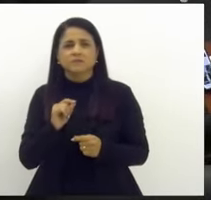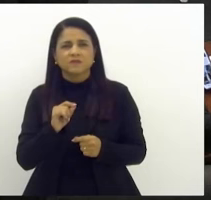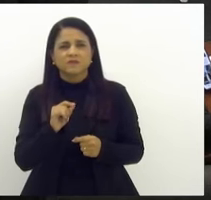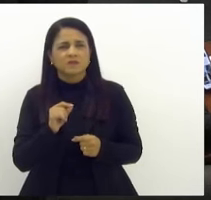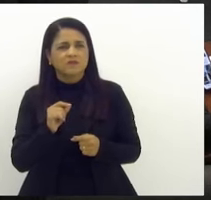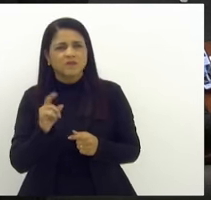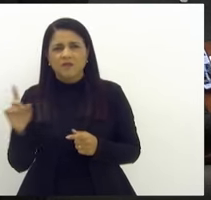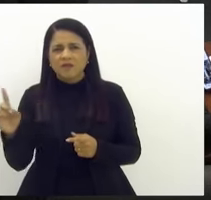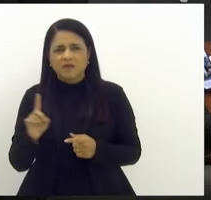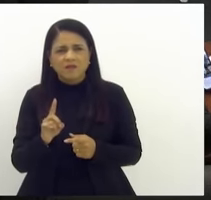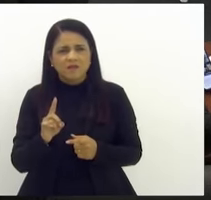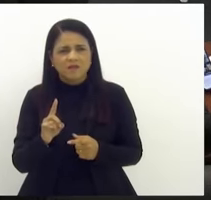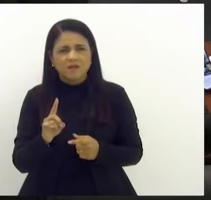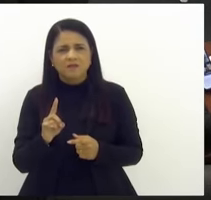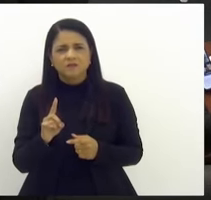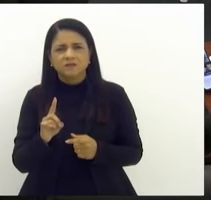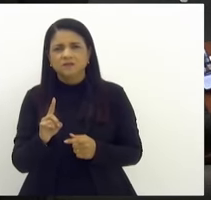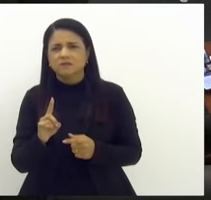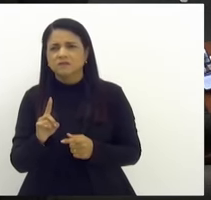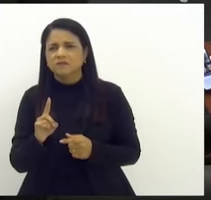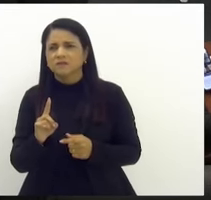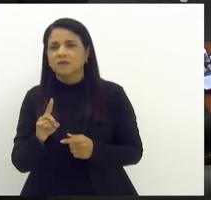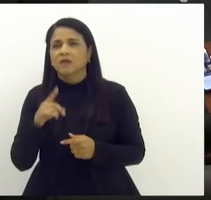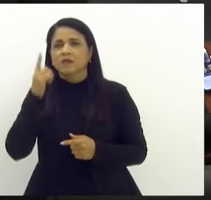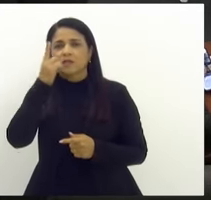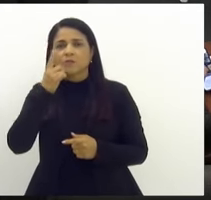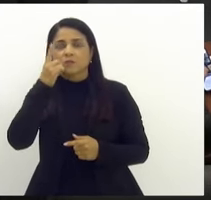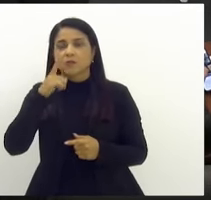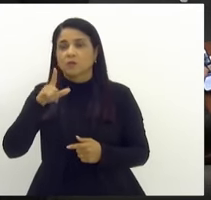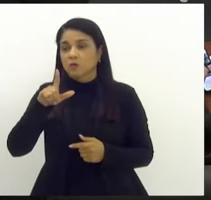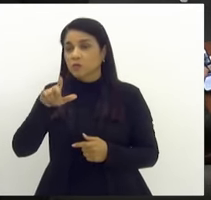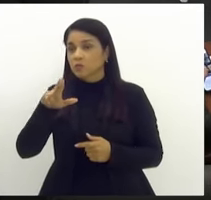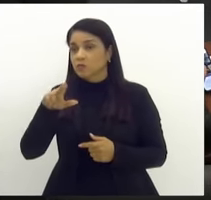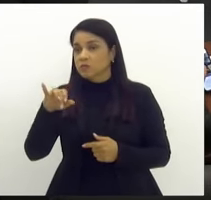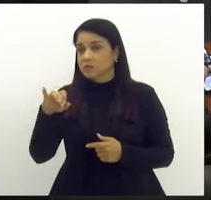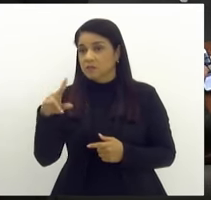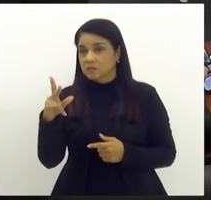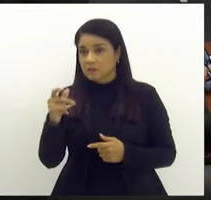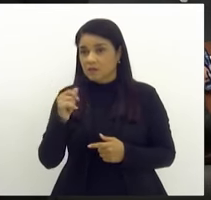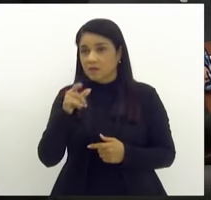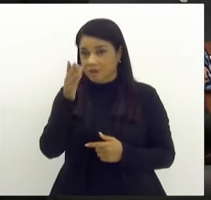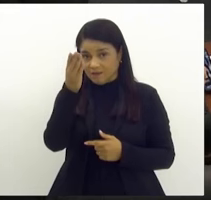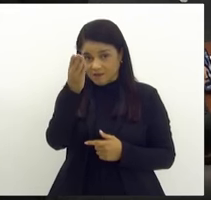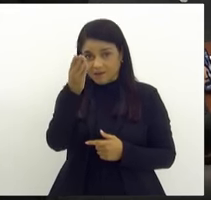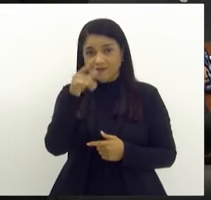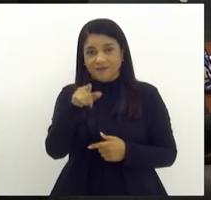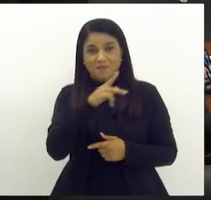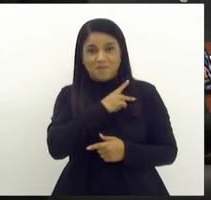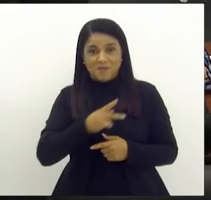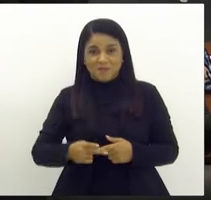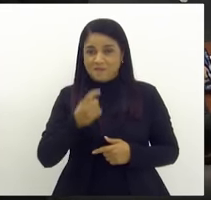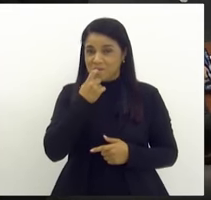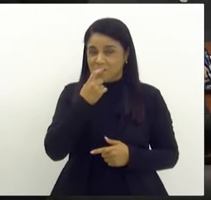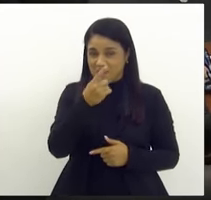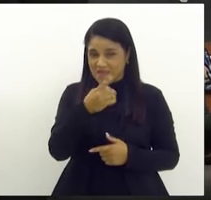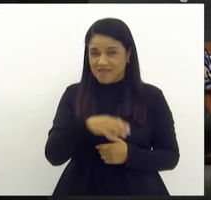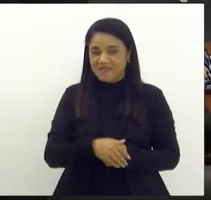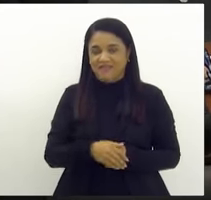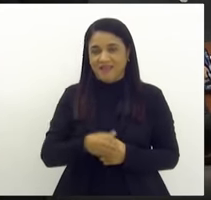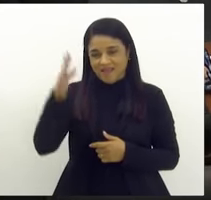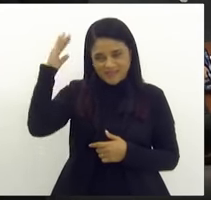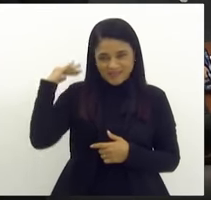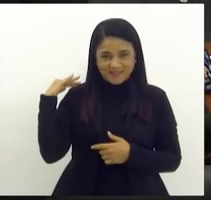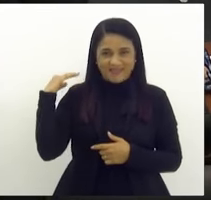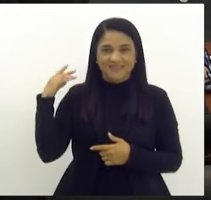há pouco tempo aqui entre nós a deputada a deputada Lucinha que tá aí atrás do presidente Bacelar